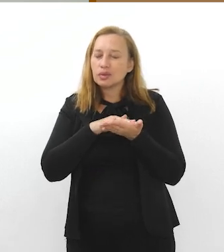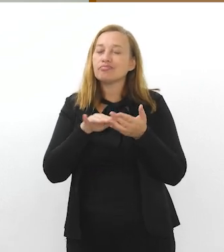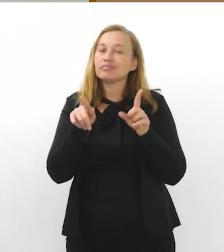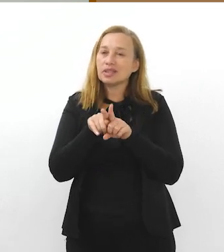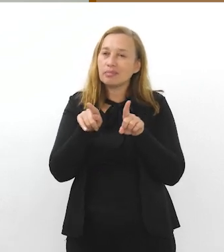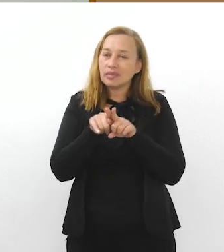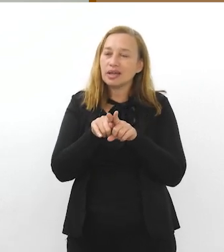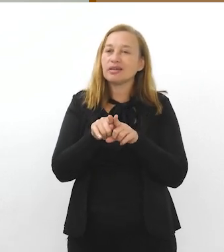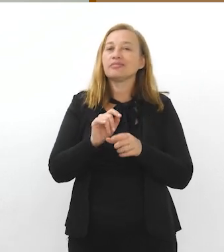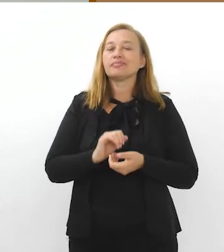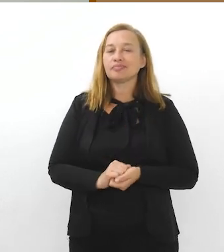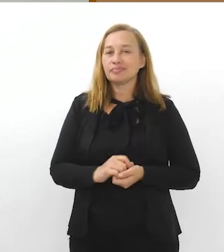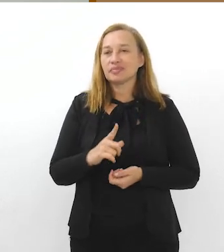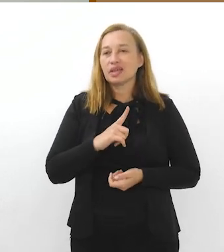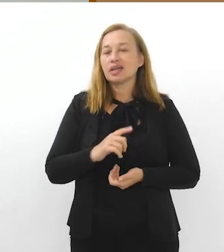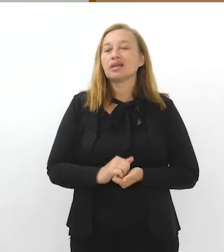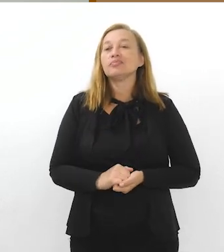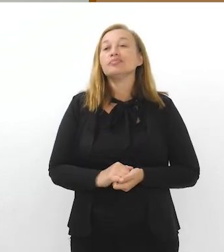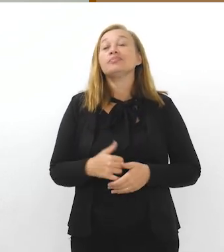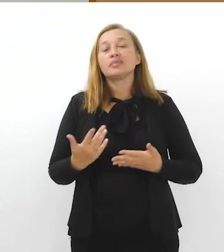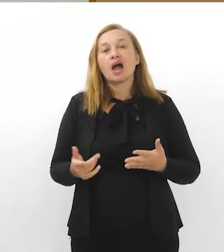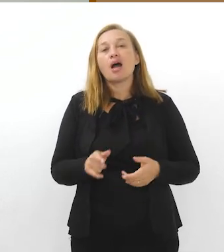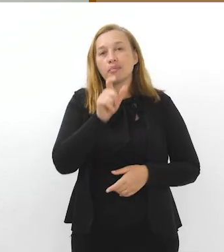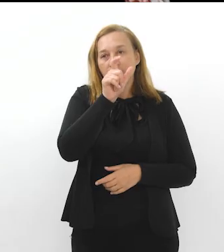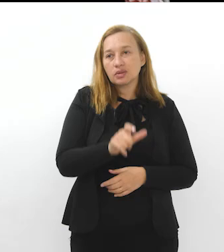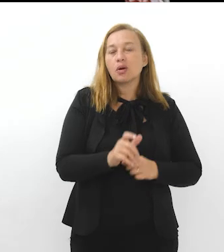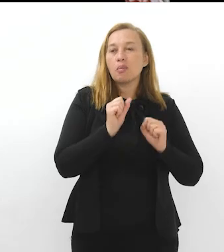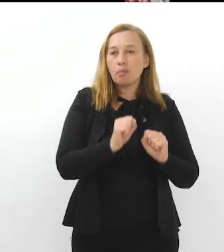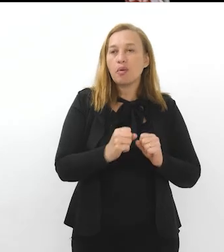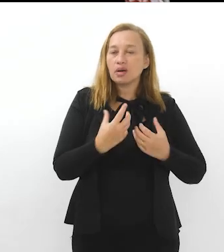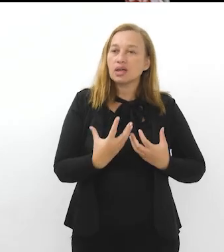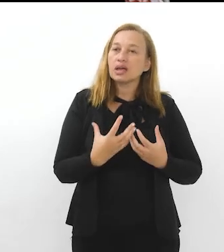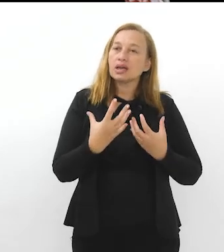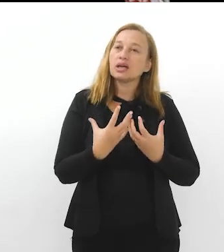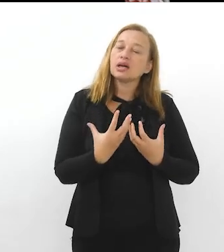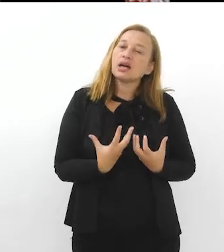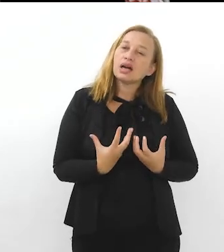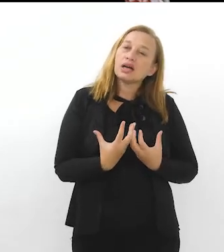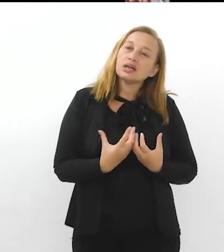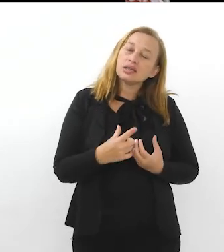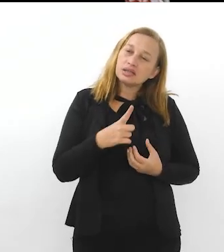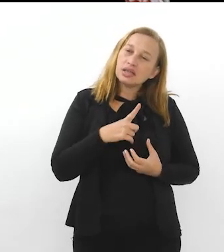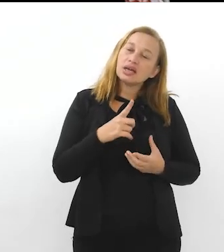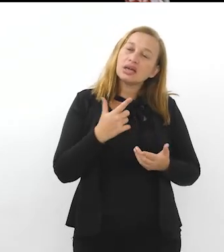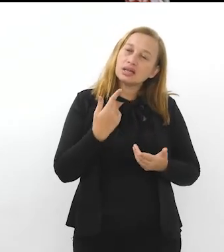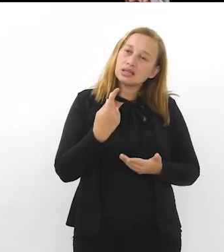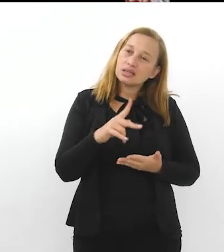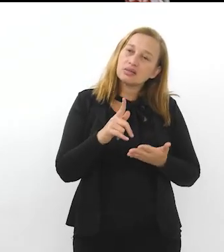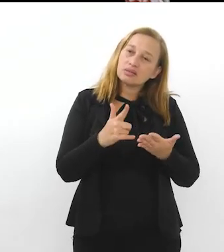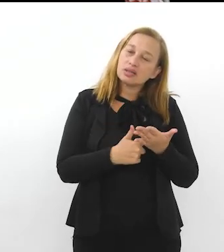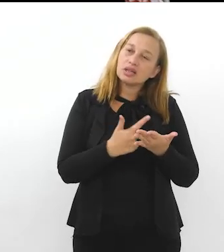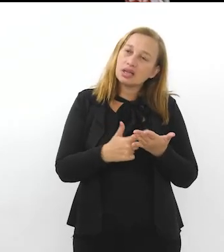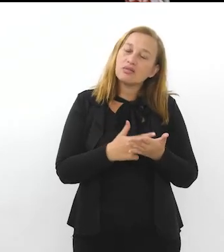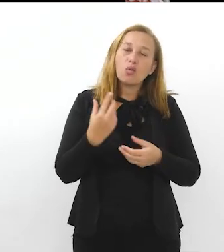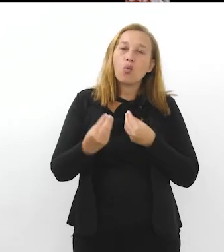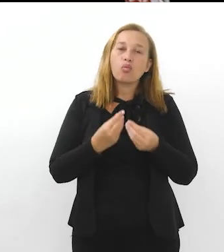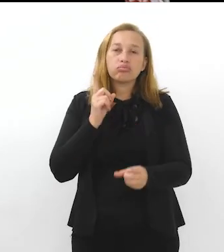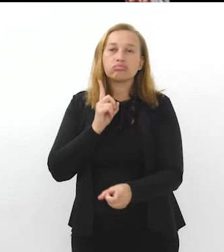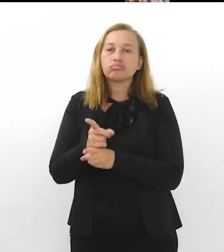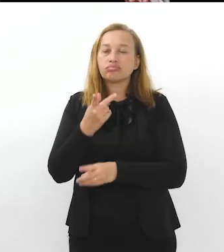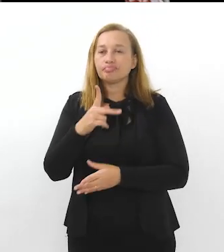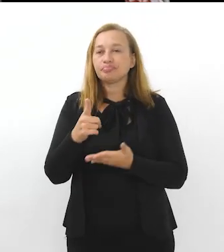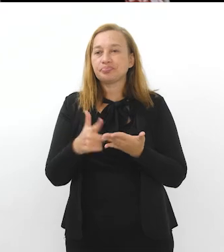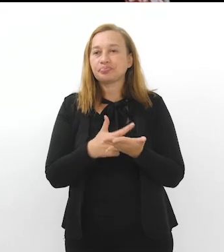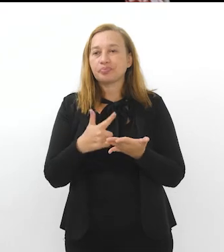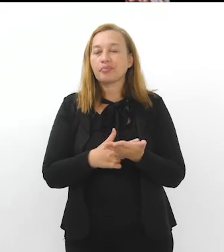braille, né? Ele está em braille também. Quer dizer que a pessoa pode adquirir o seu livro. E como é que as pessoas conseguem encontrar esses